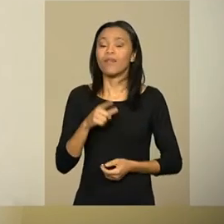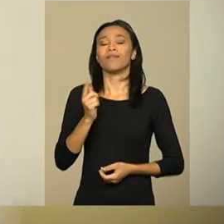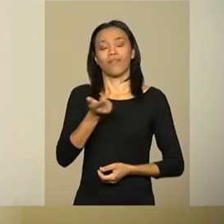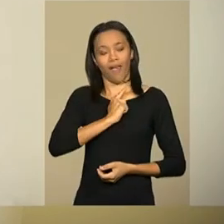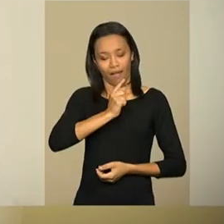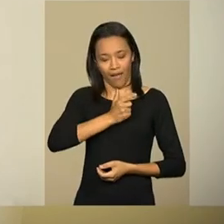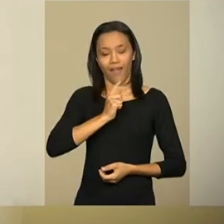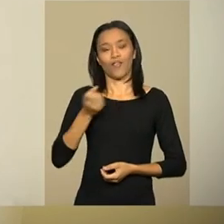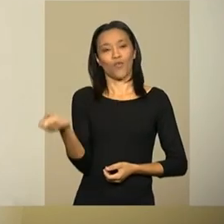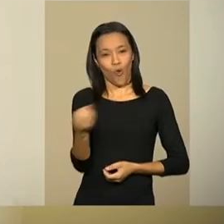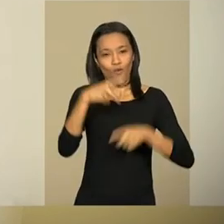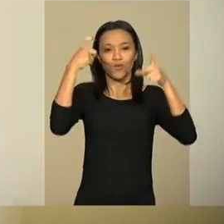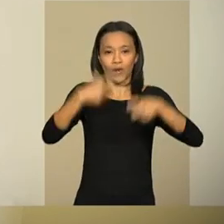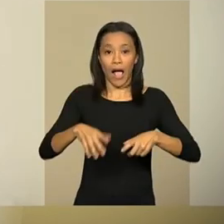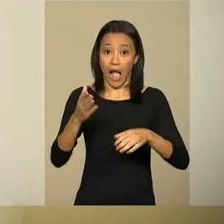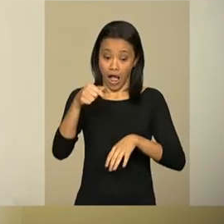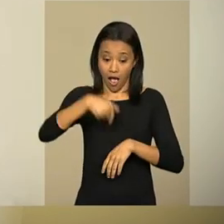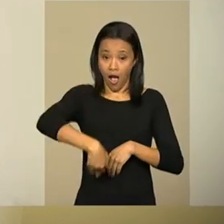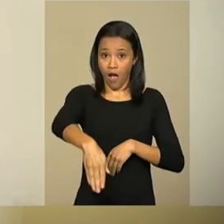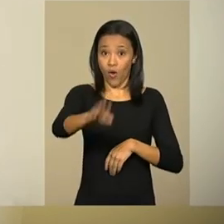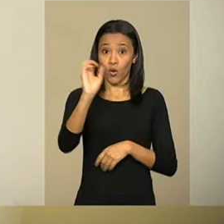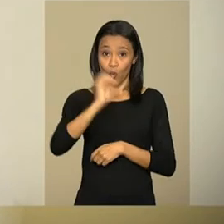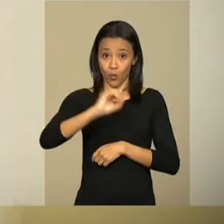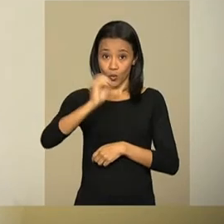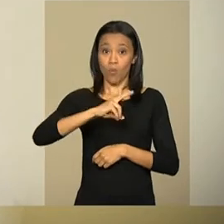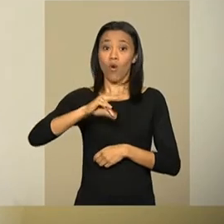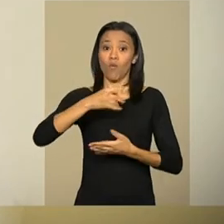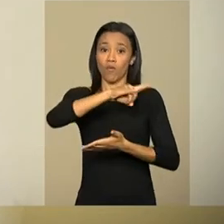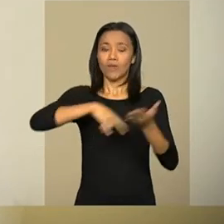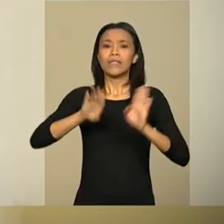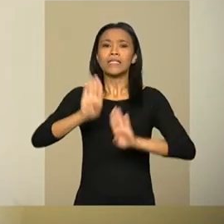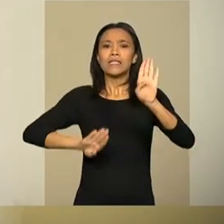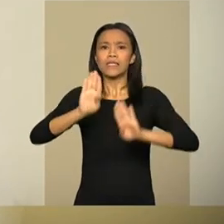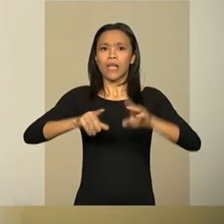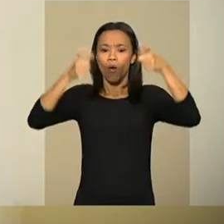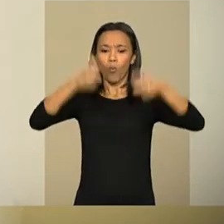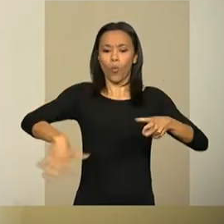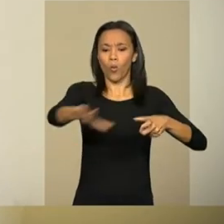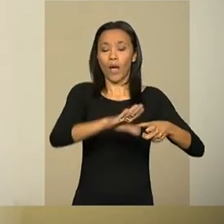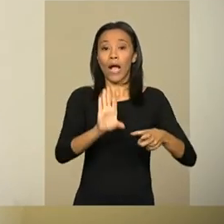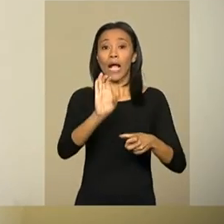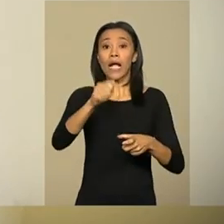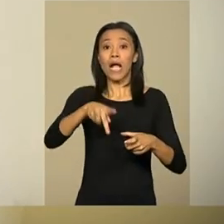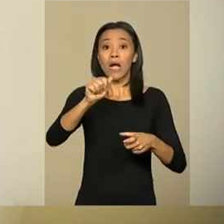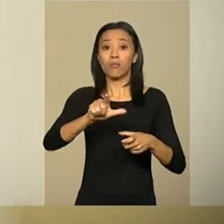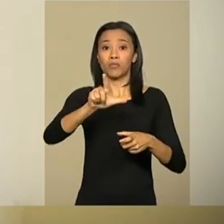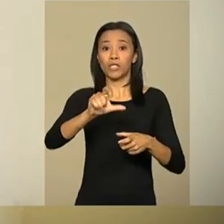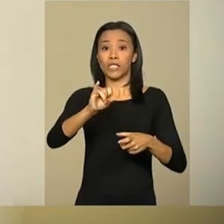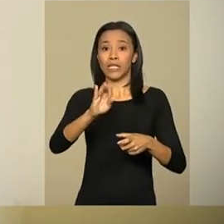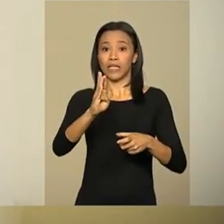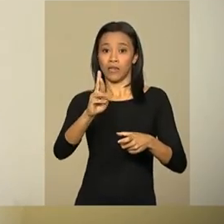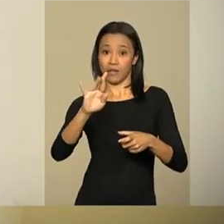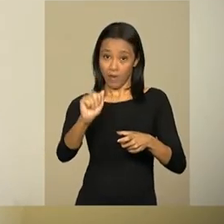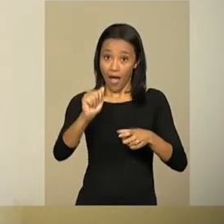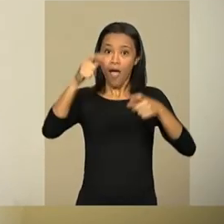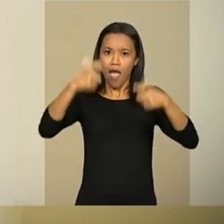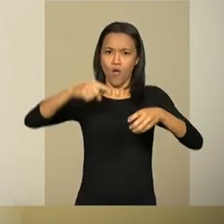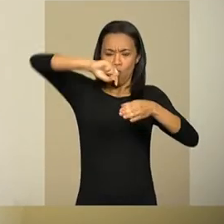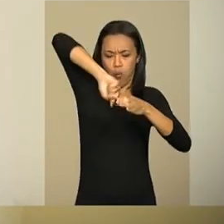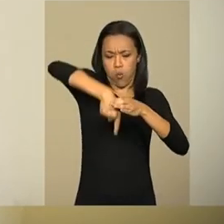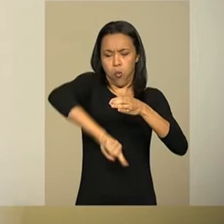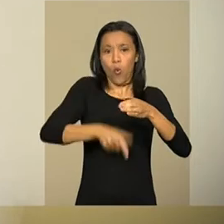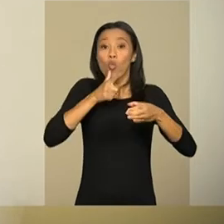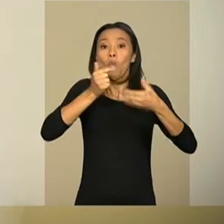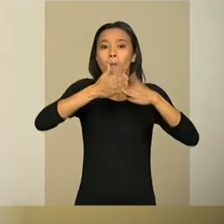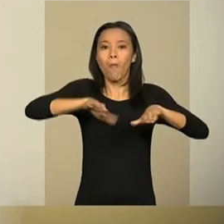Luciano agora em outubro nós vamos licitar um grande campo de petróleo é o campo de libra que fica no fundo do mar